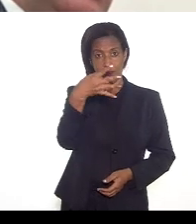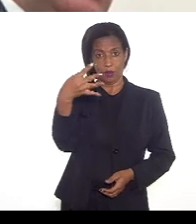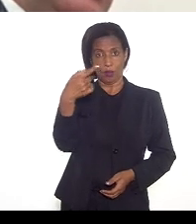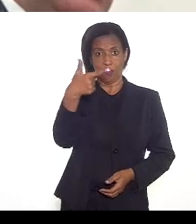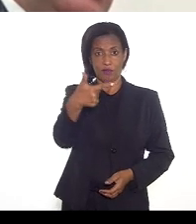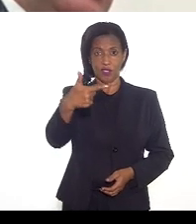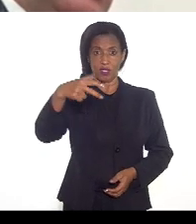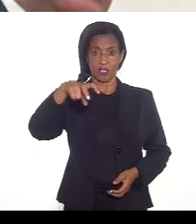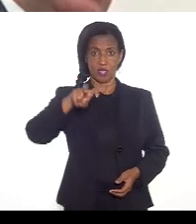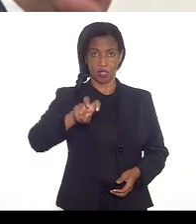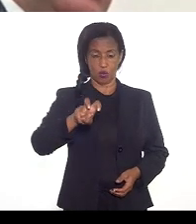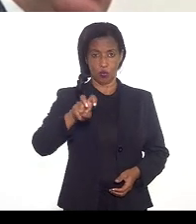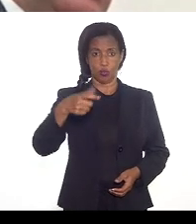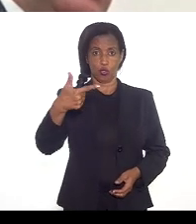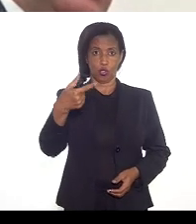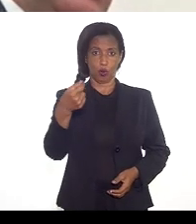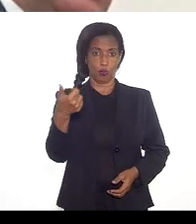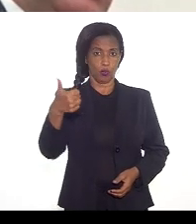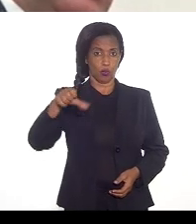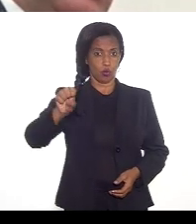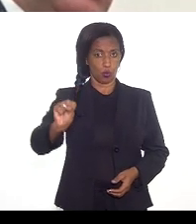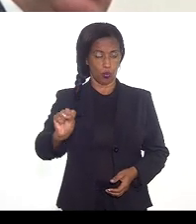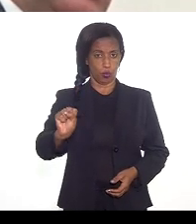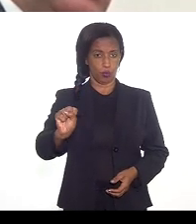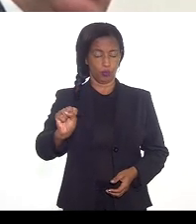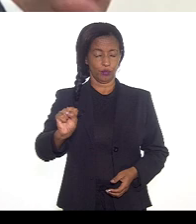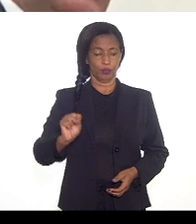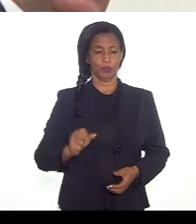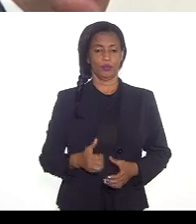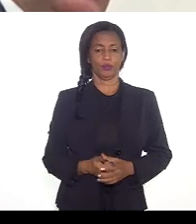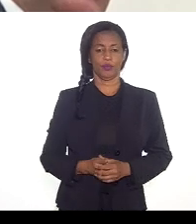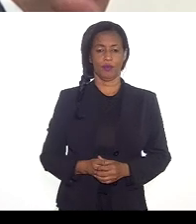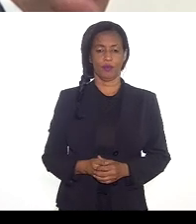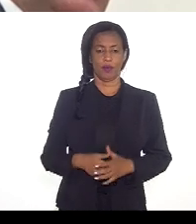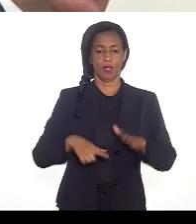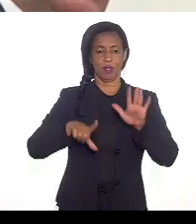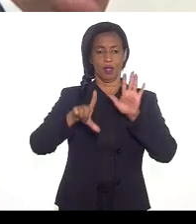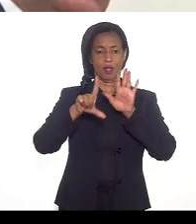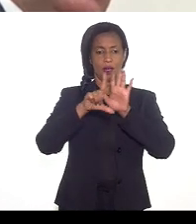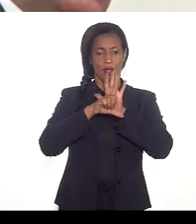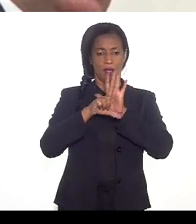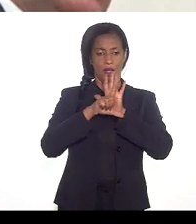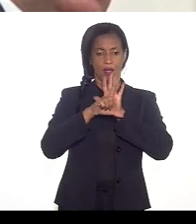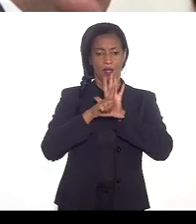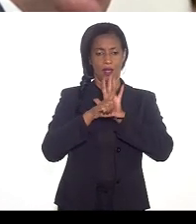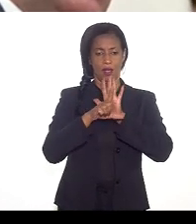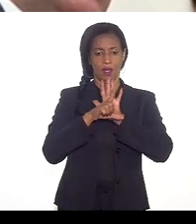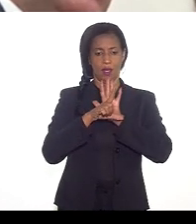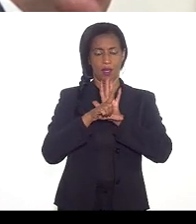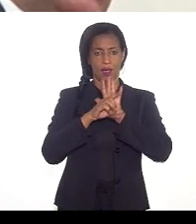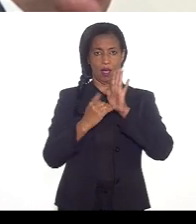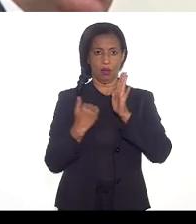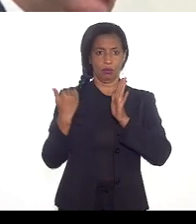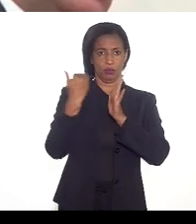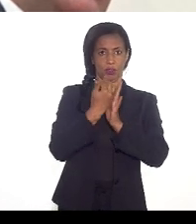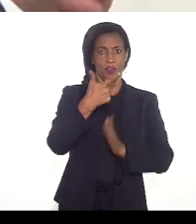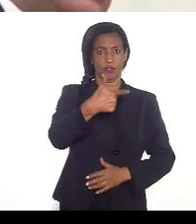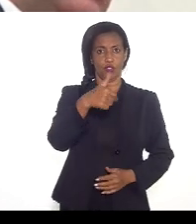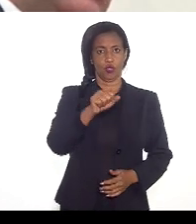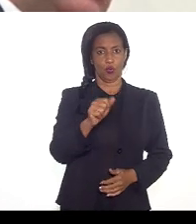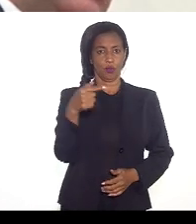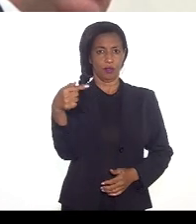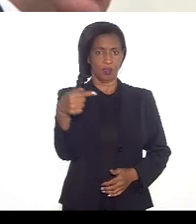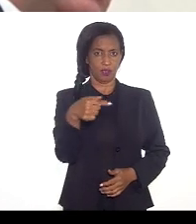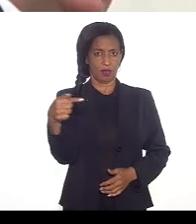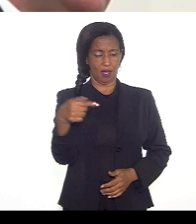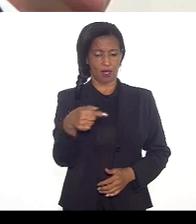4425 de 18. 44, sim, mas altera a lei 2877, é isso mesmo. Altera a lei 2877.